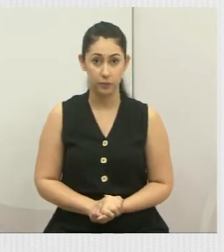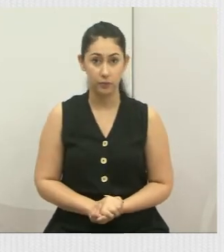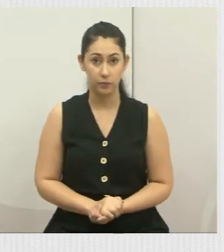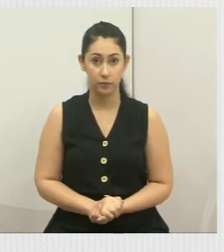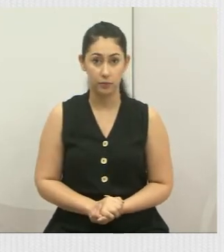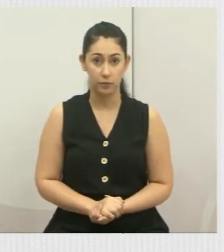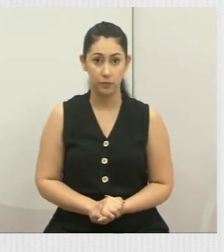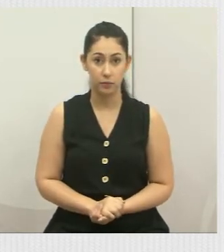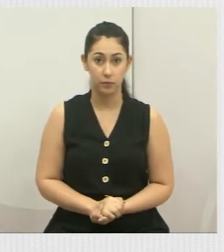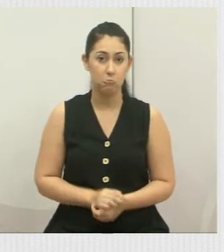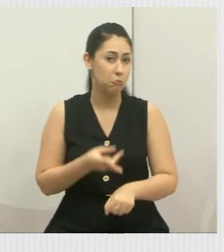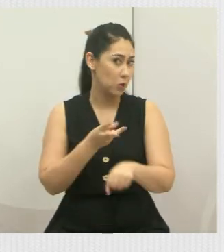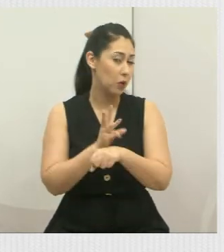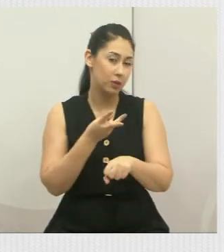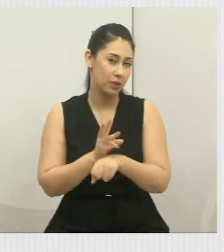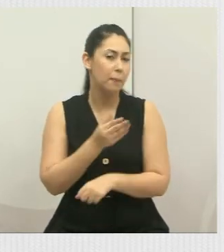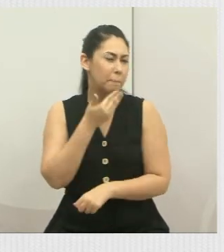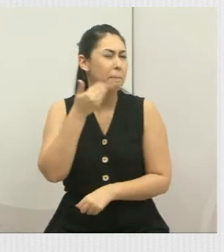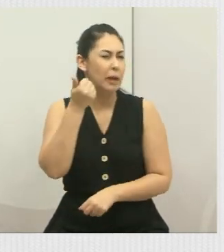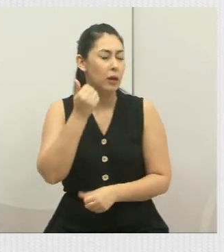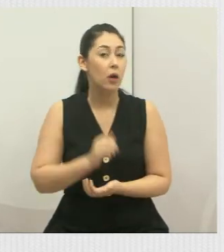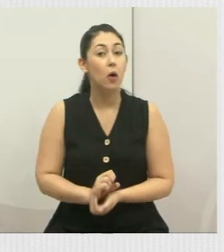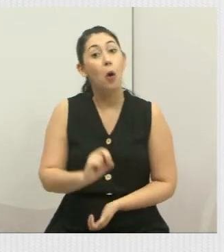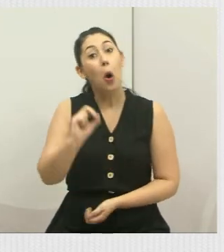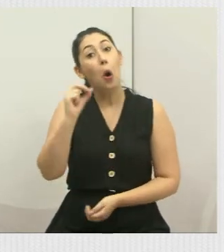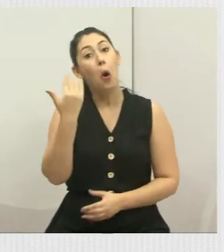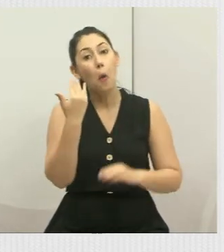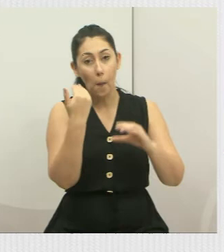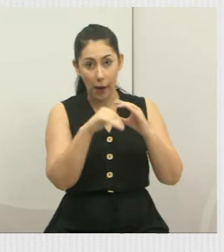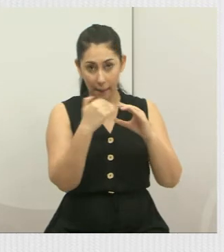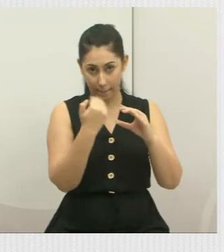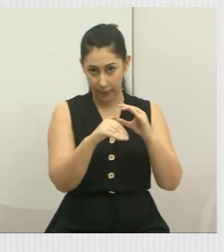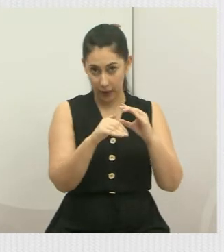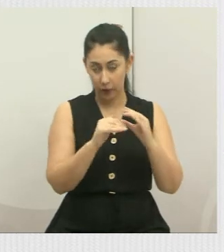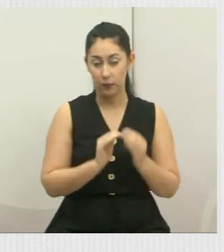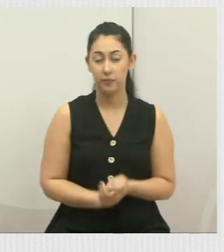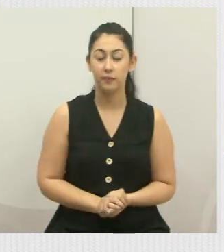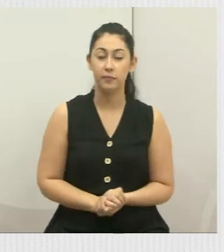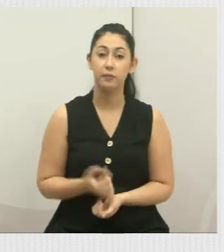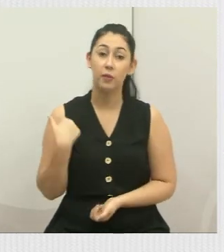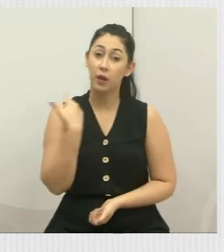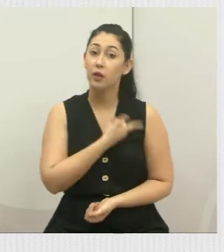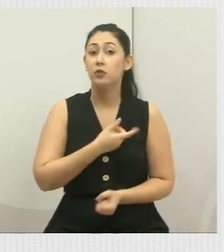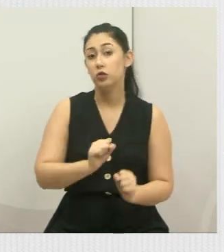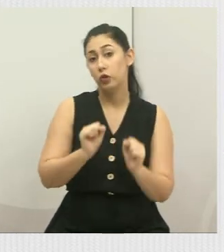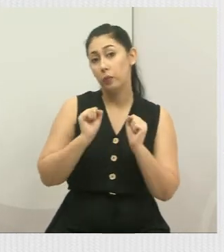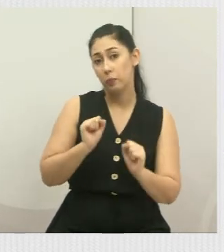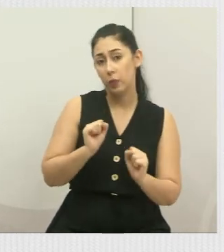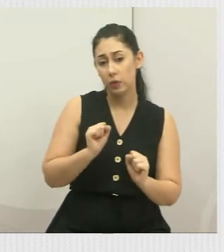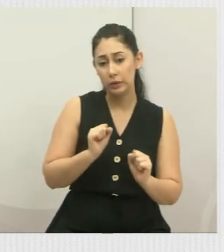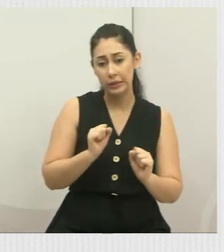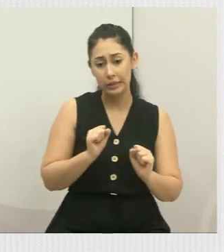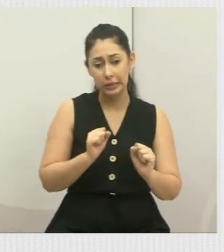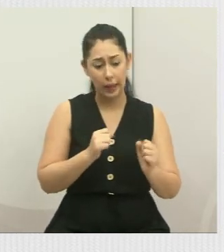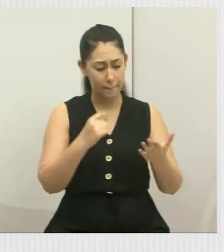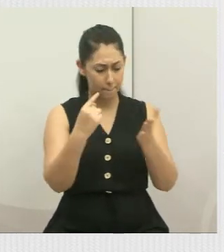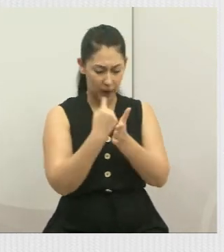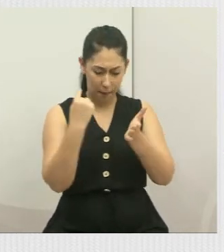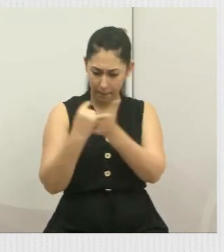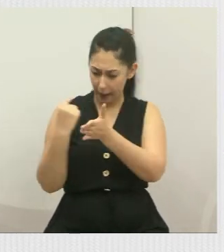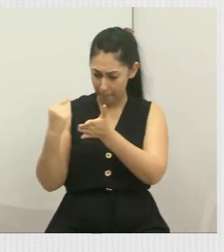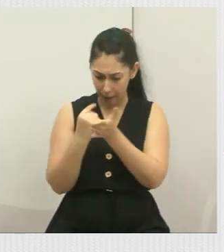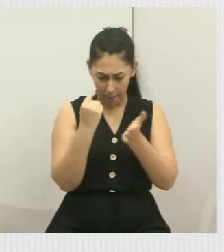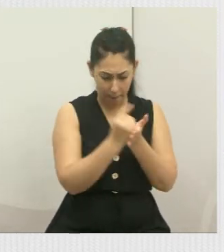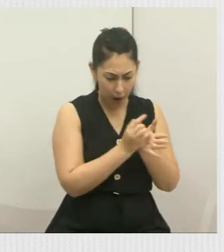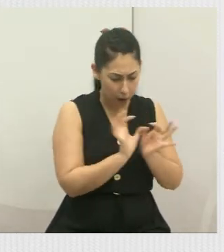possível com WhatsApp, ou o seu e-mail, para que a gente possa, ao organizarmos todas as respostas, o fechamento